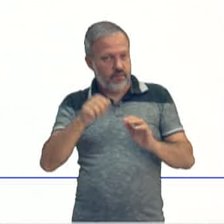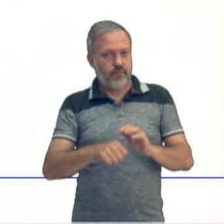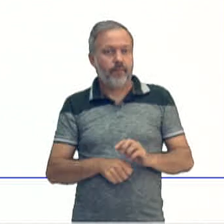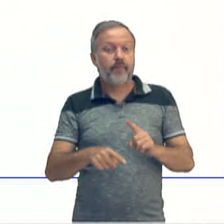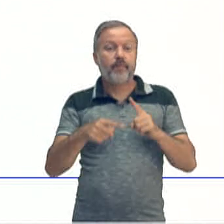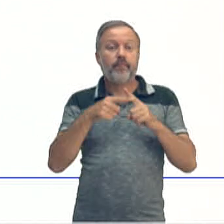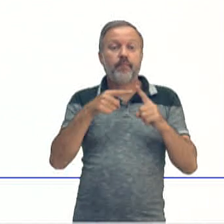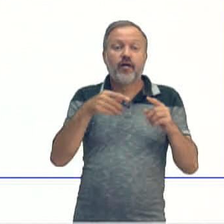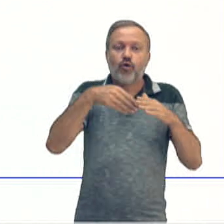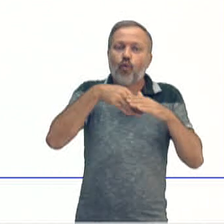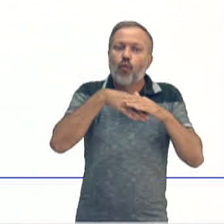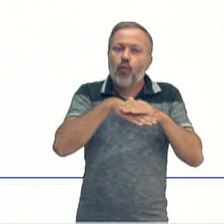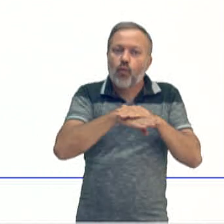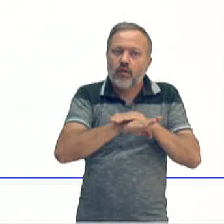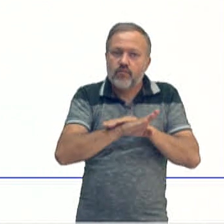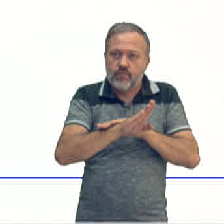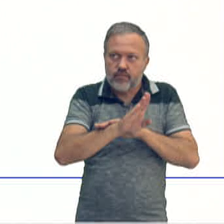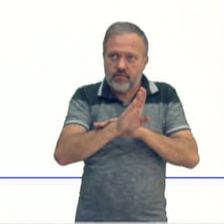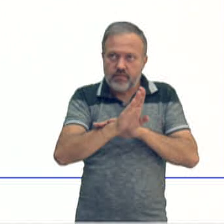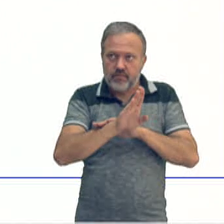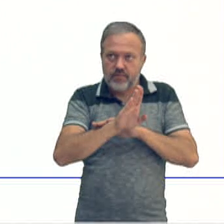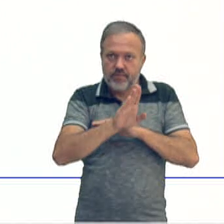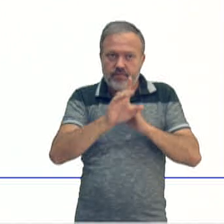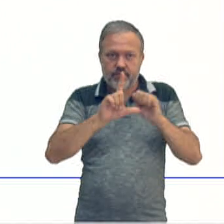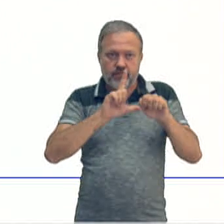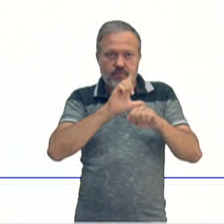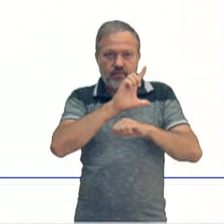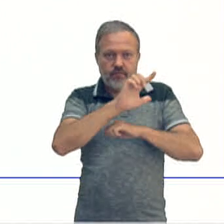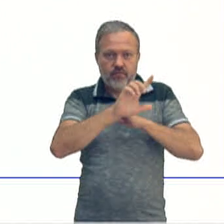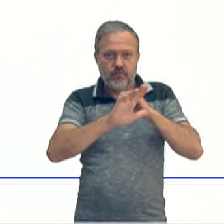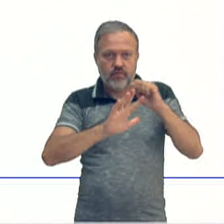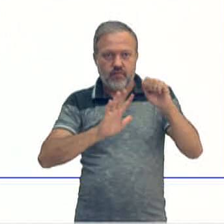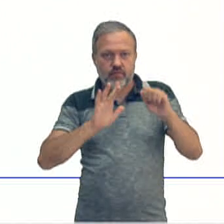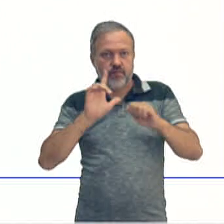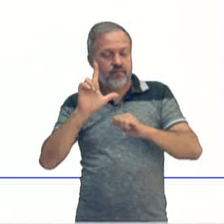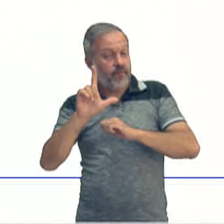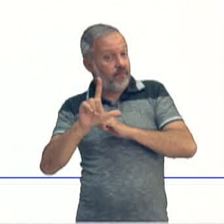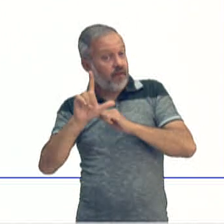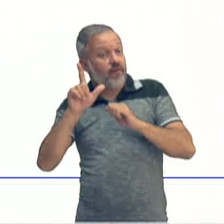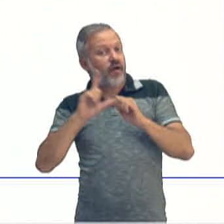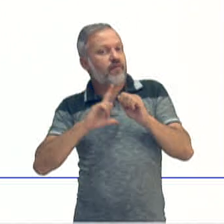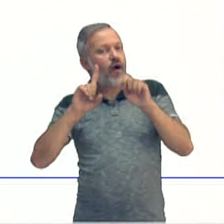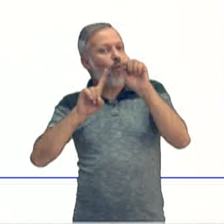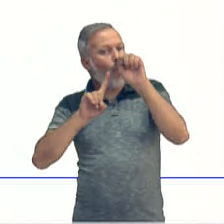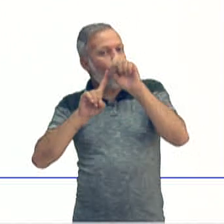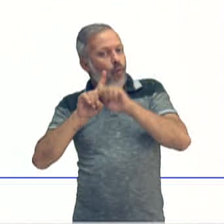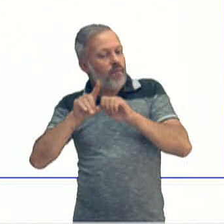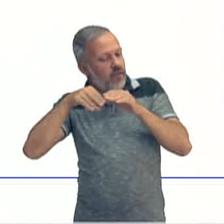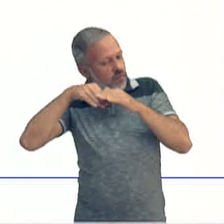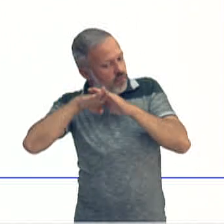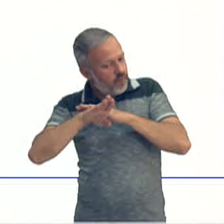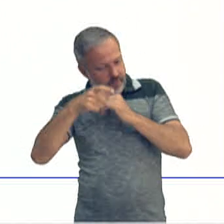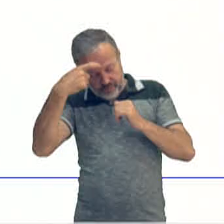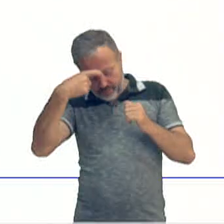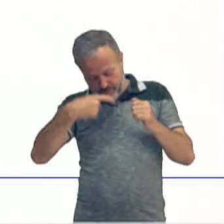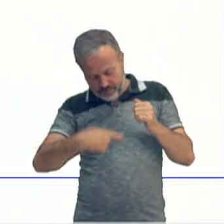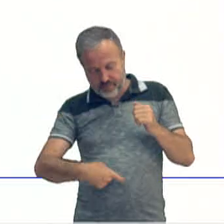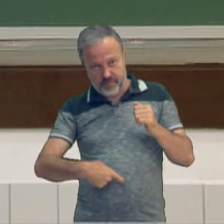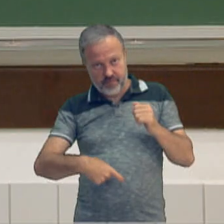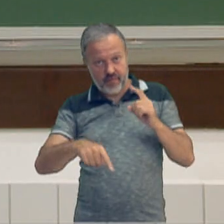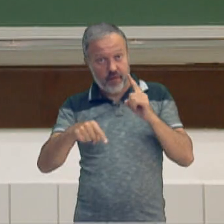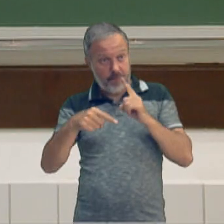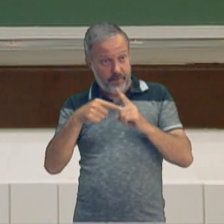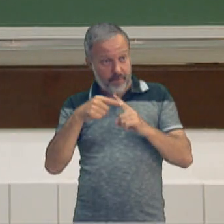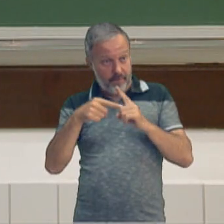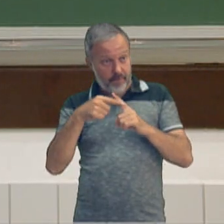mês. O armazenamento de lipídios é vantajoso sobre o de carboidratos, pelo fato de que os primeiros terem a característica